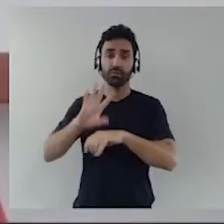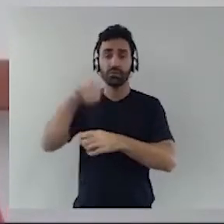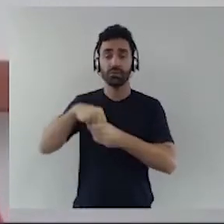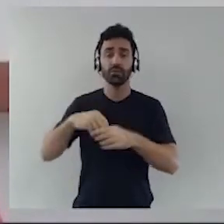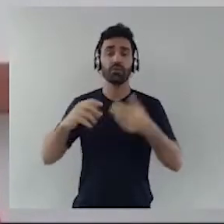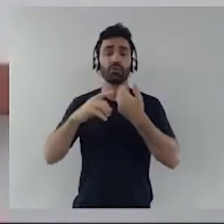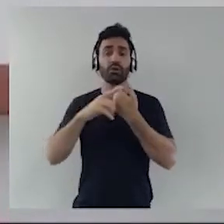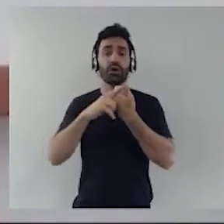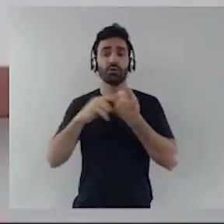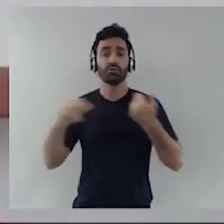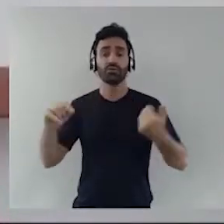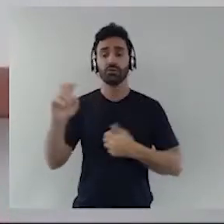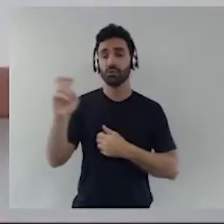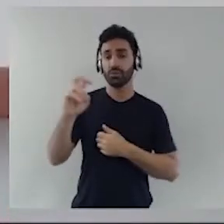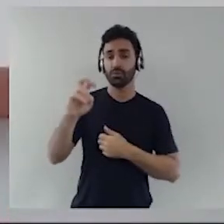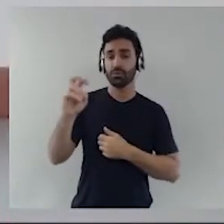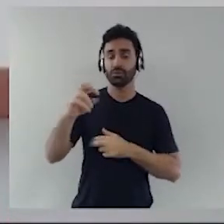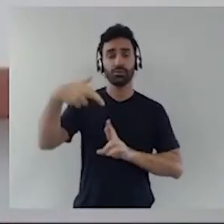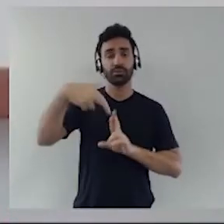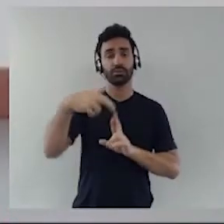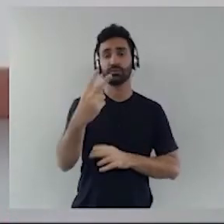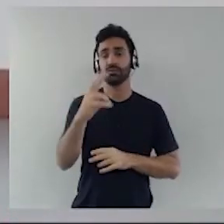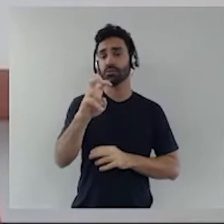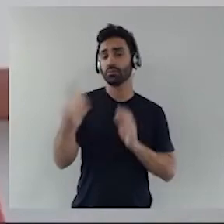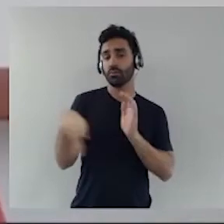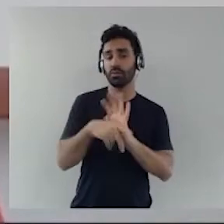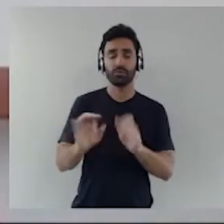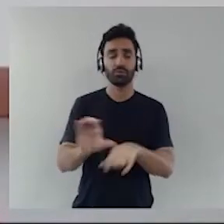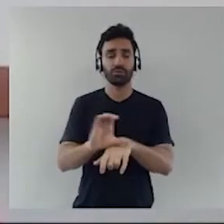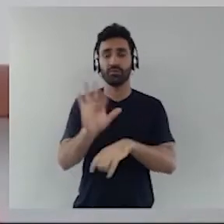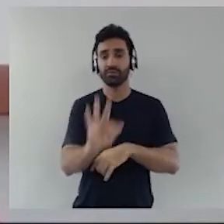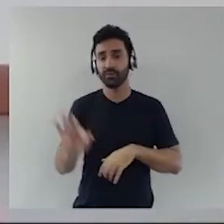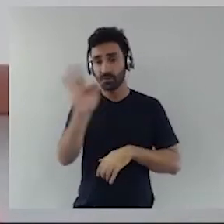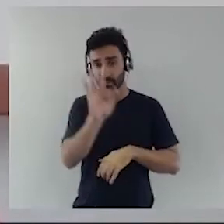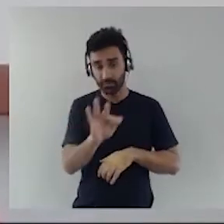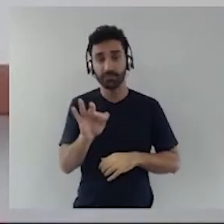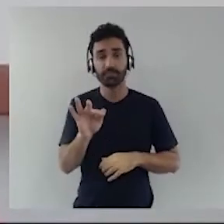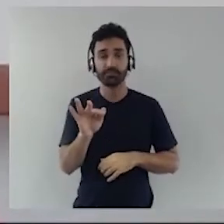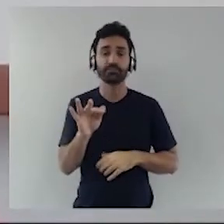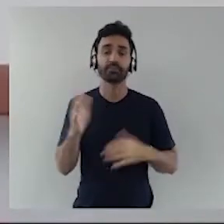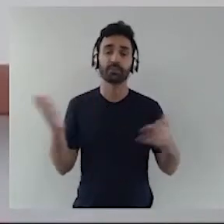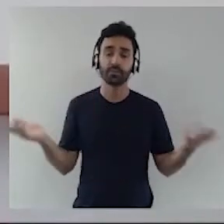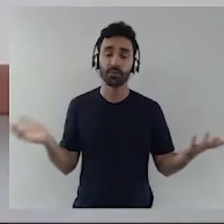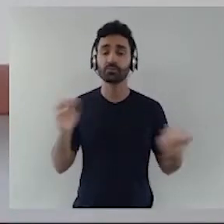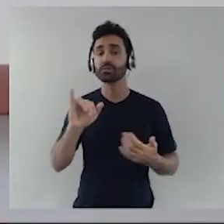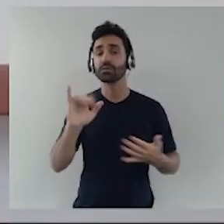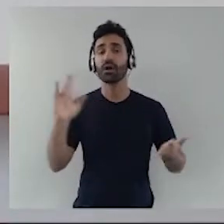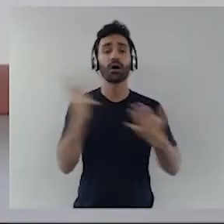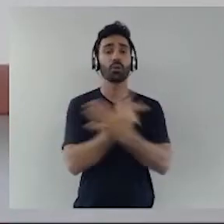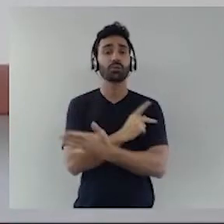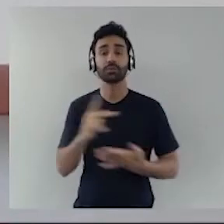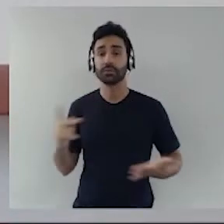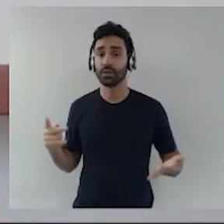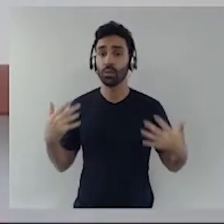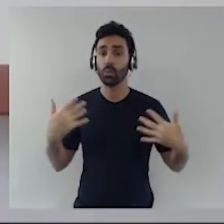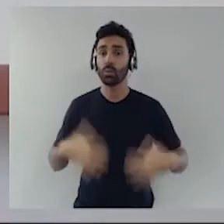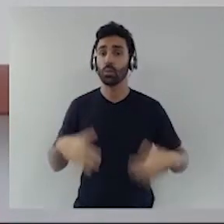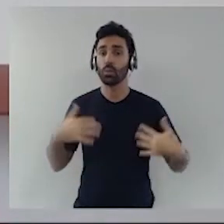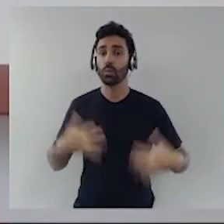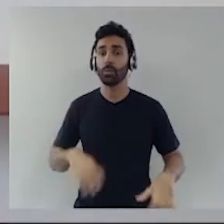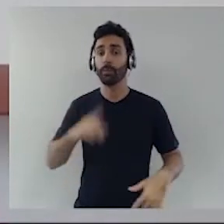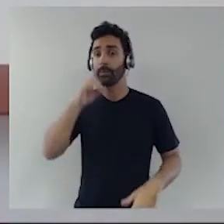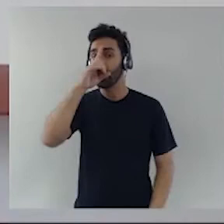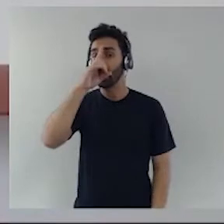artigo 5º inciso 25 da constituição federal segundo o qual nos casos de iminente perigo